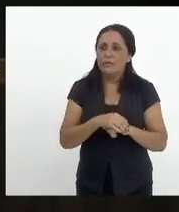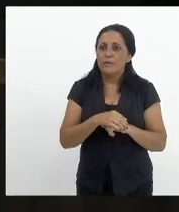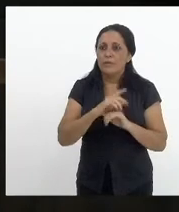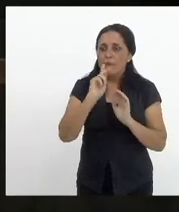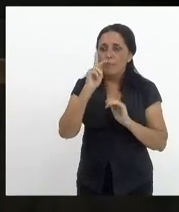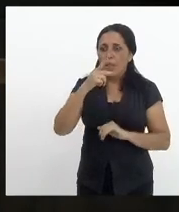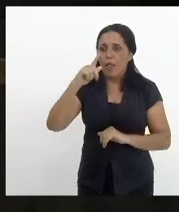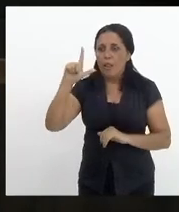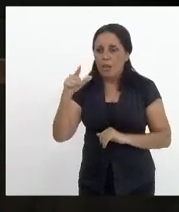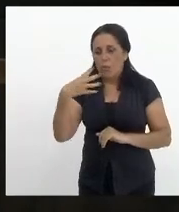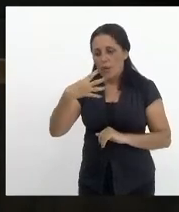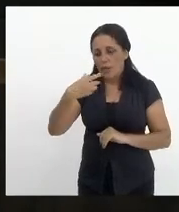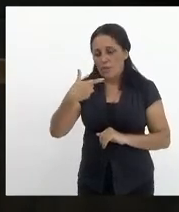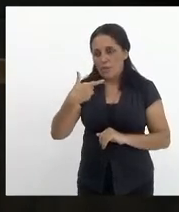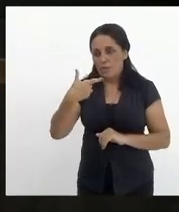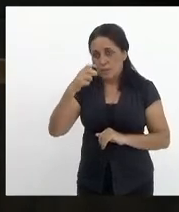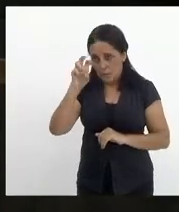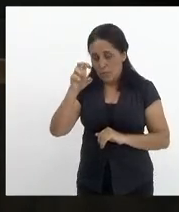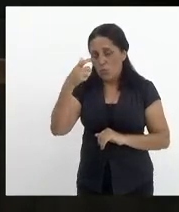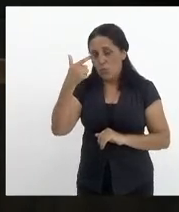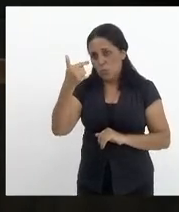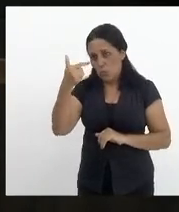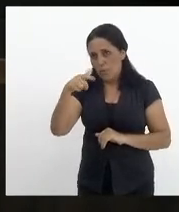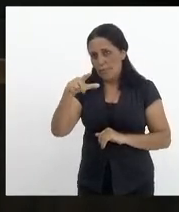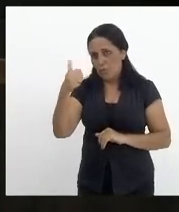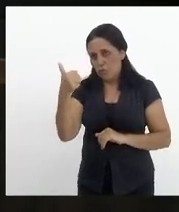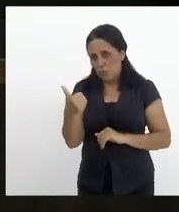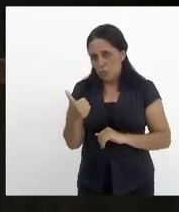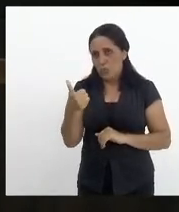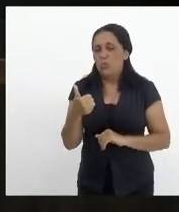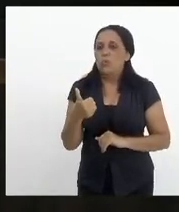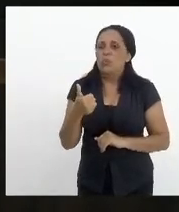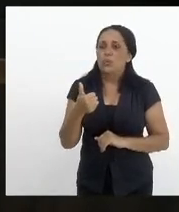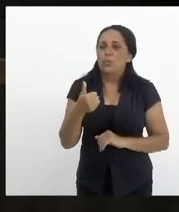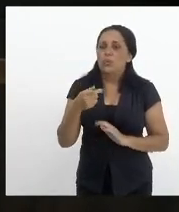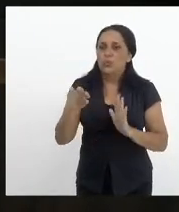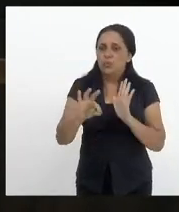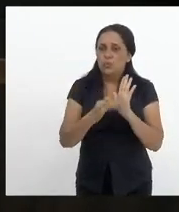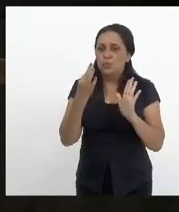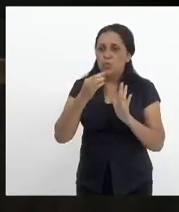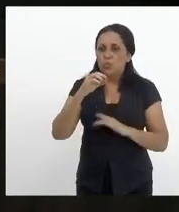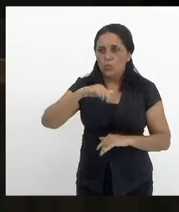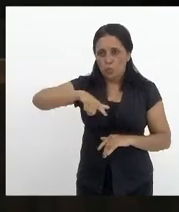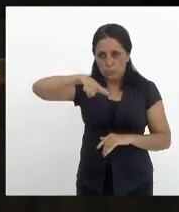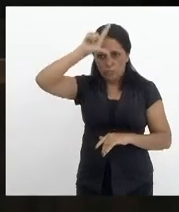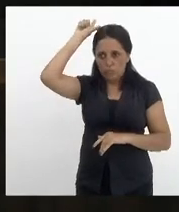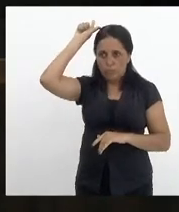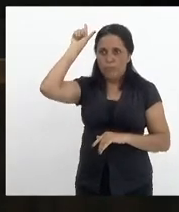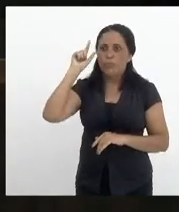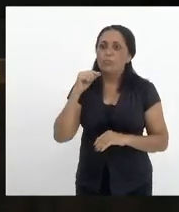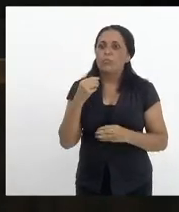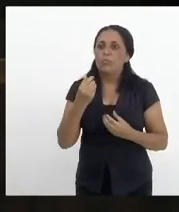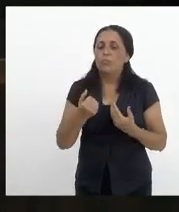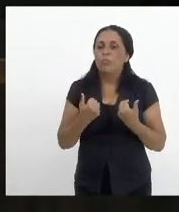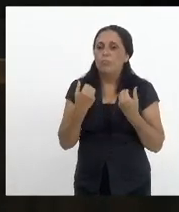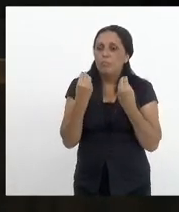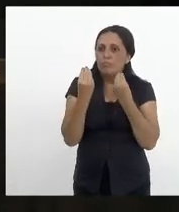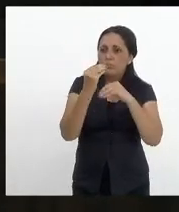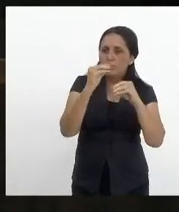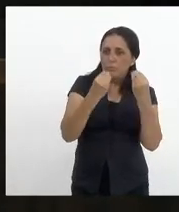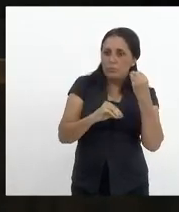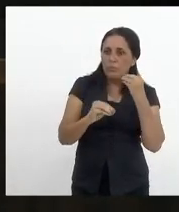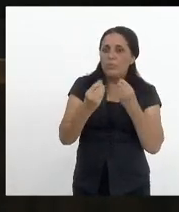lei 4512-21 de autoria do deputado Luiz Paulo, que dispõe sobre a aplicação de recursos na